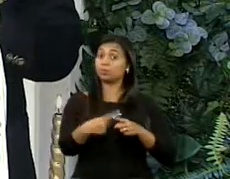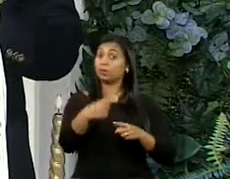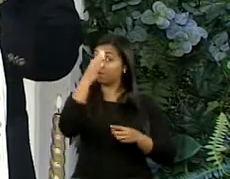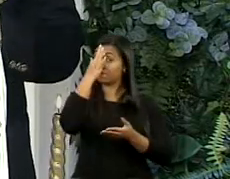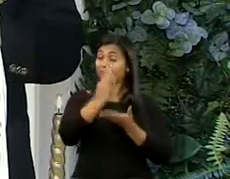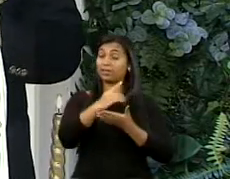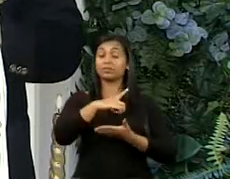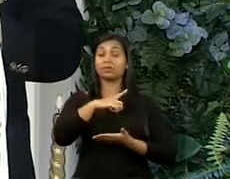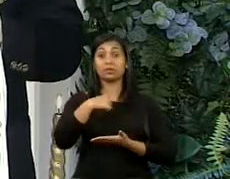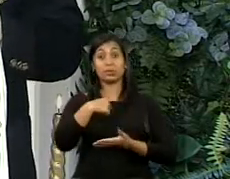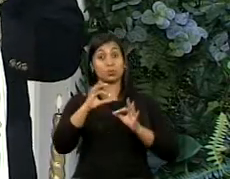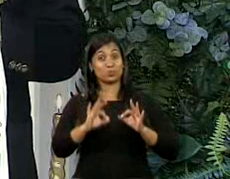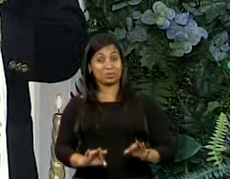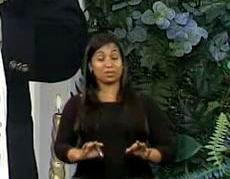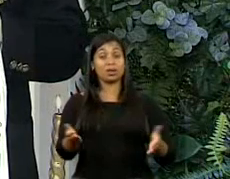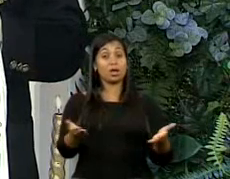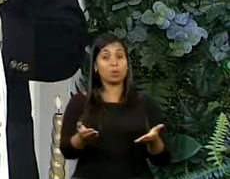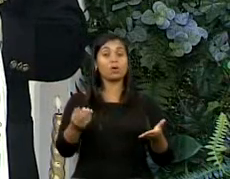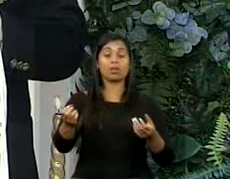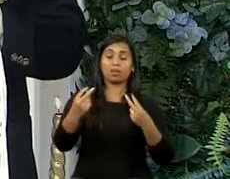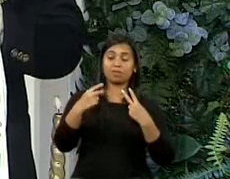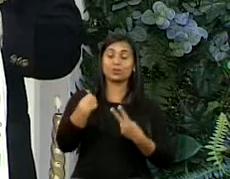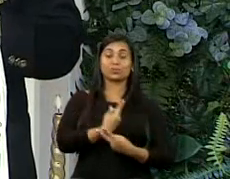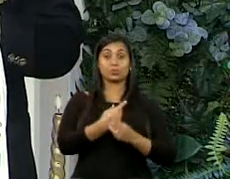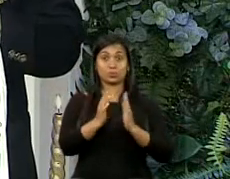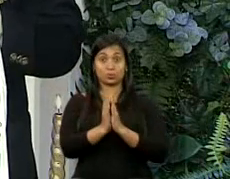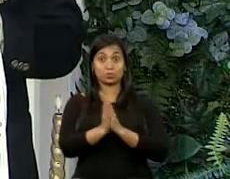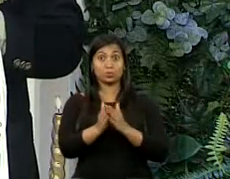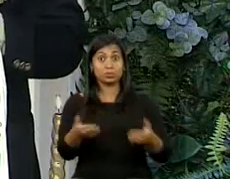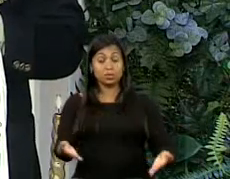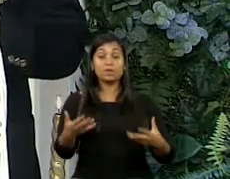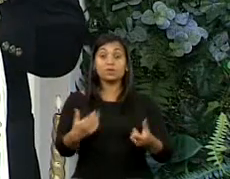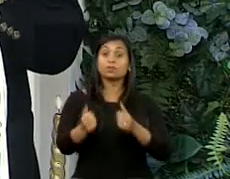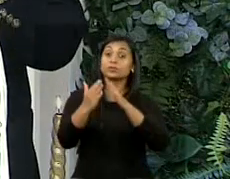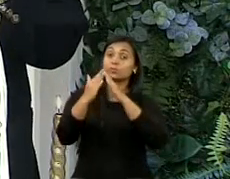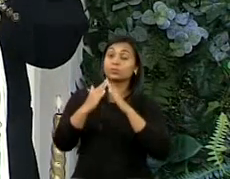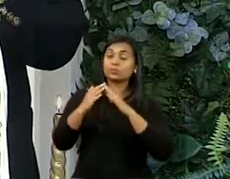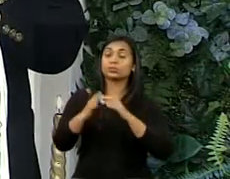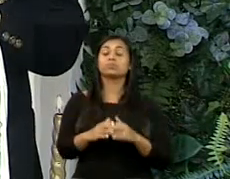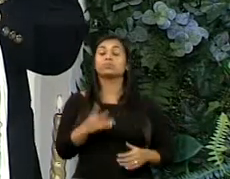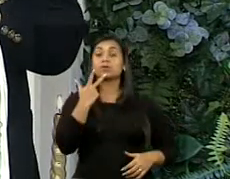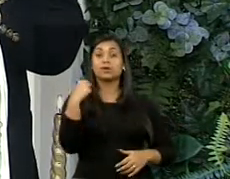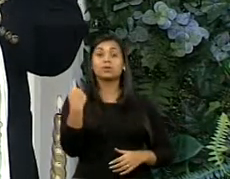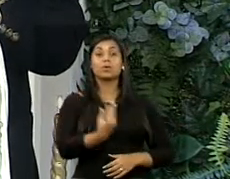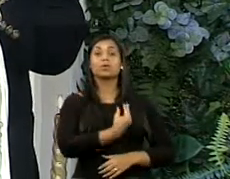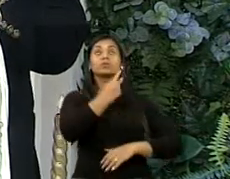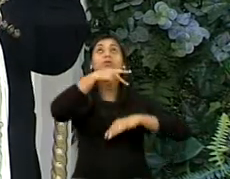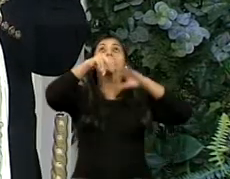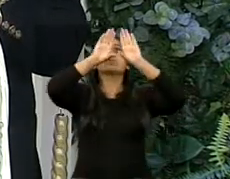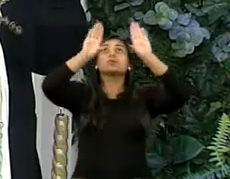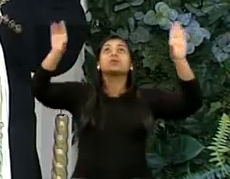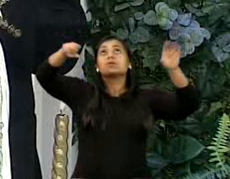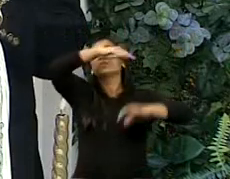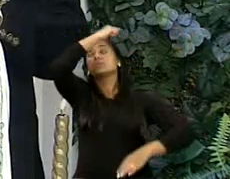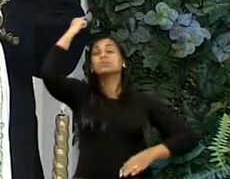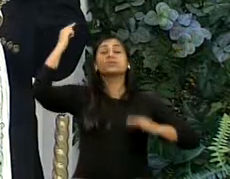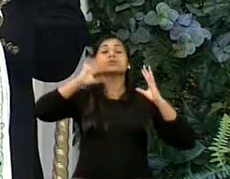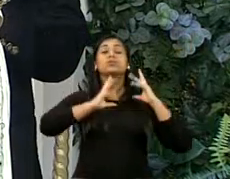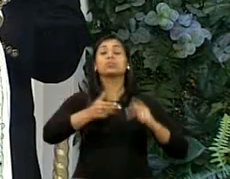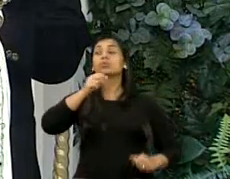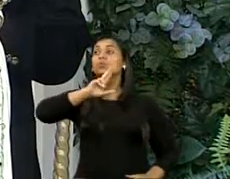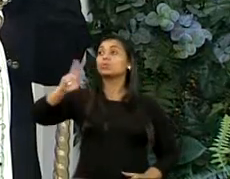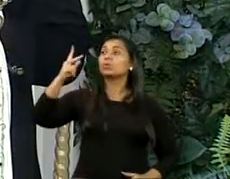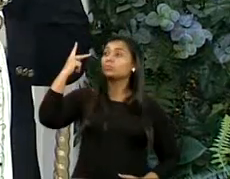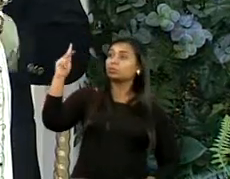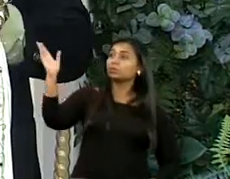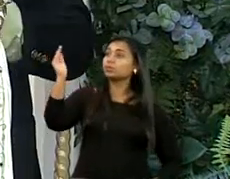fé. E eu estou certo que agora ela ouve nossas orações. Por isso, vamos suplicar. Entendi. Pai nosso que estais nos céus,